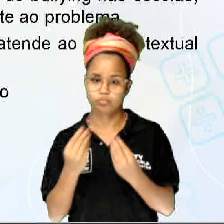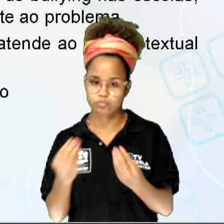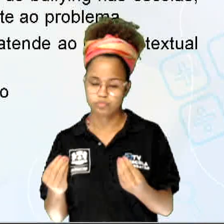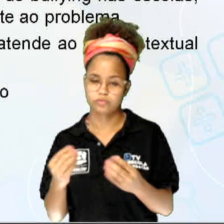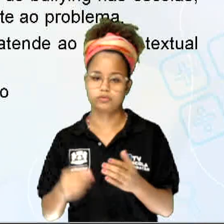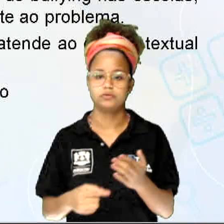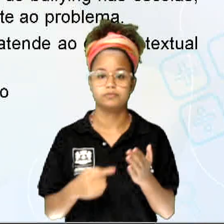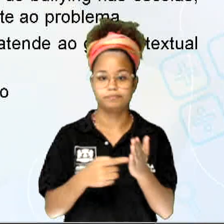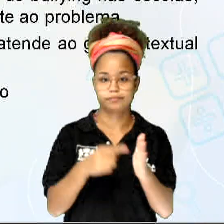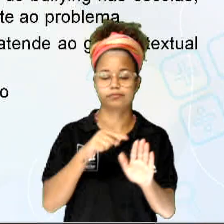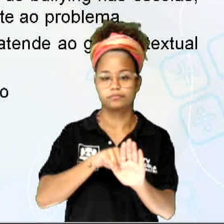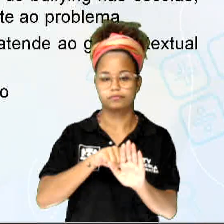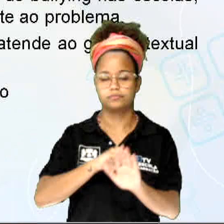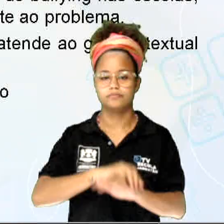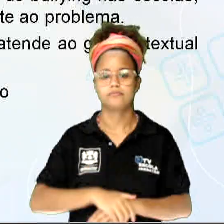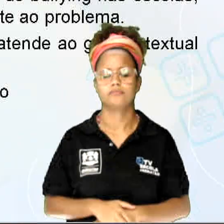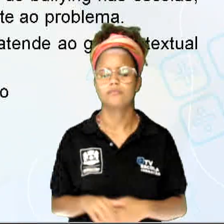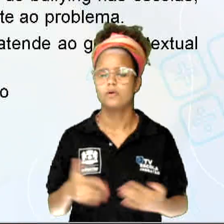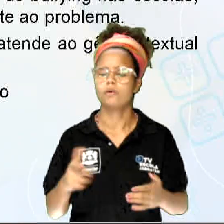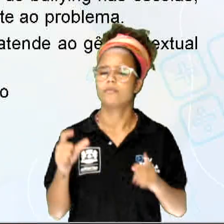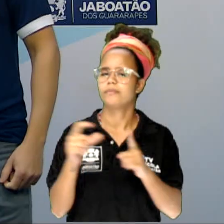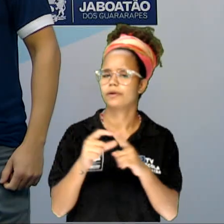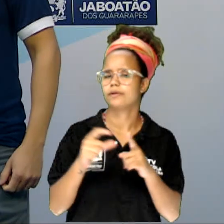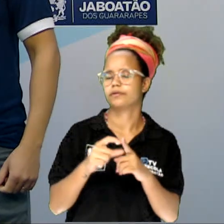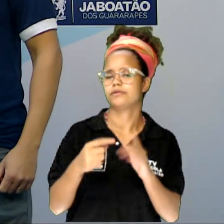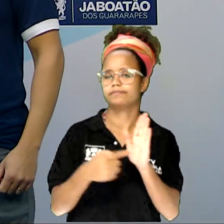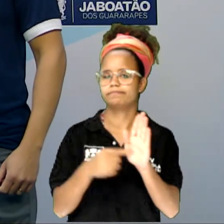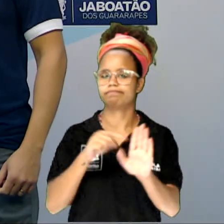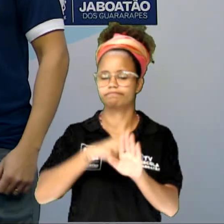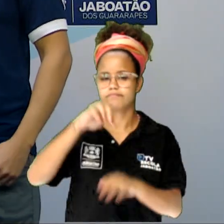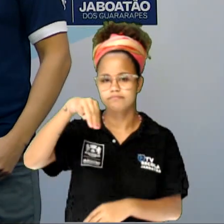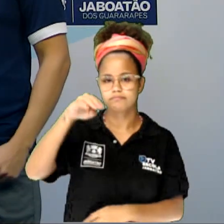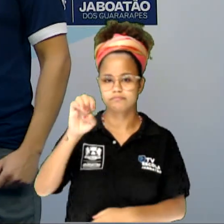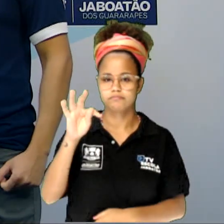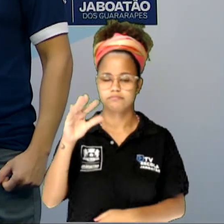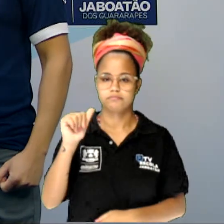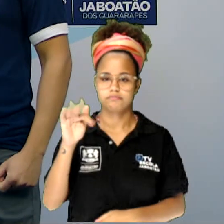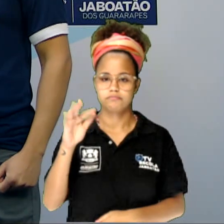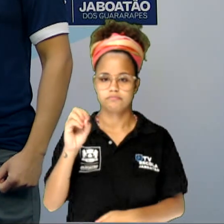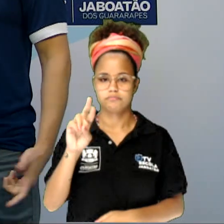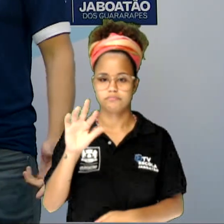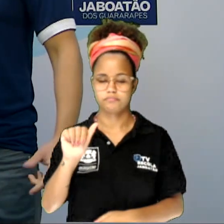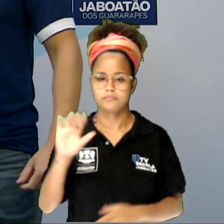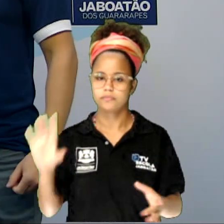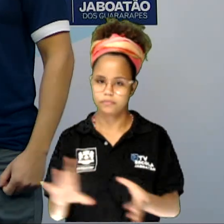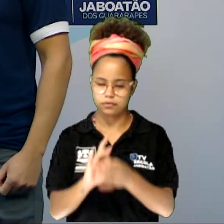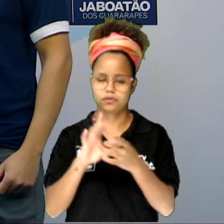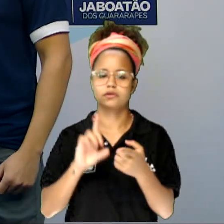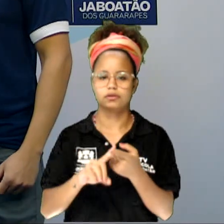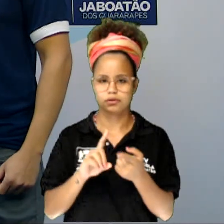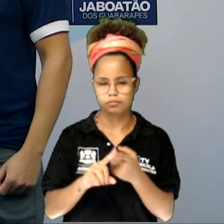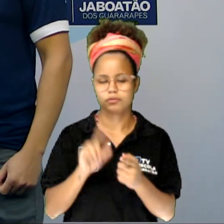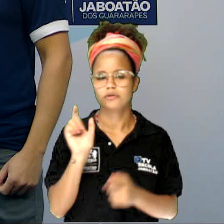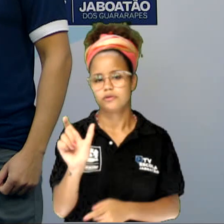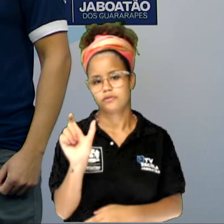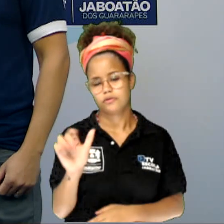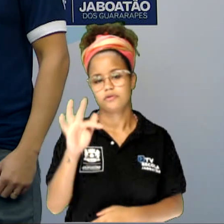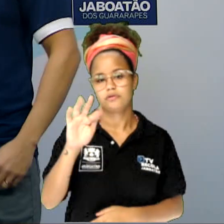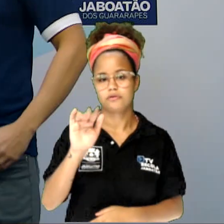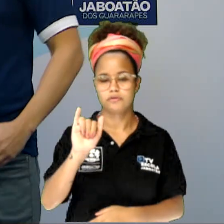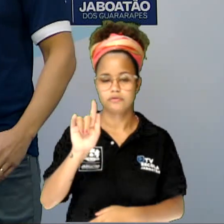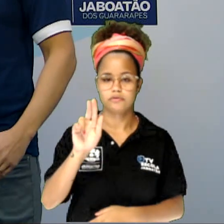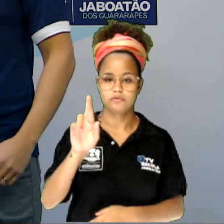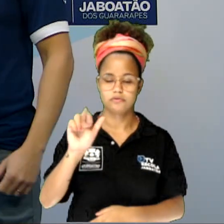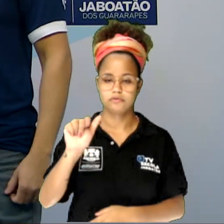Opa! A palavra metáforas, mais uma vez, está associada à linguagem figurada. Portanto, o único item aí que fala de